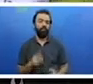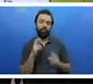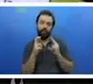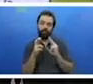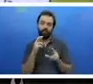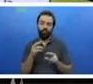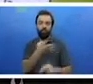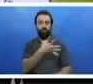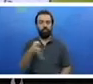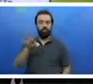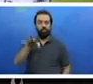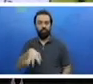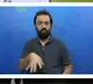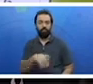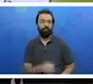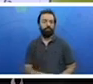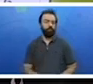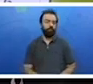respostas.